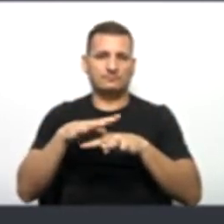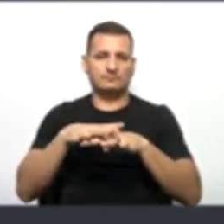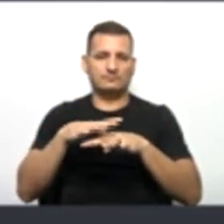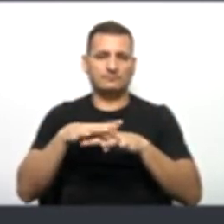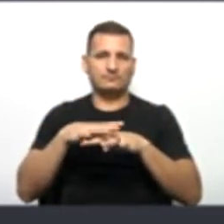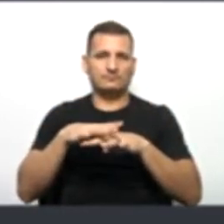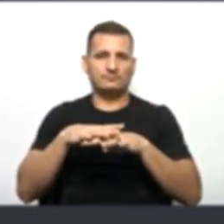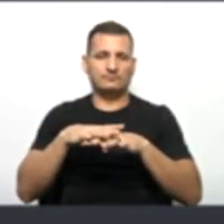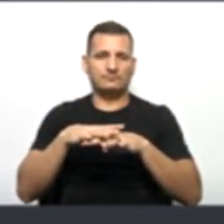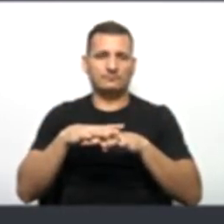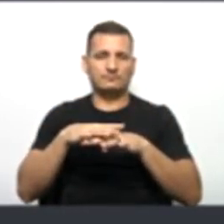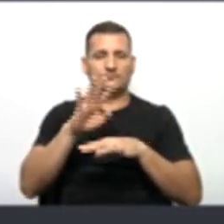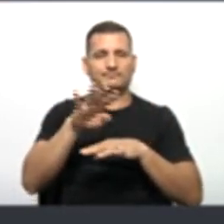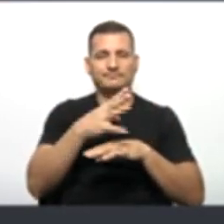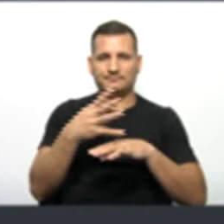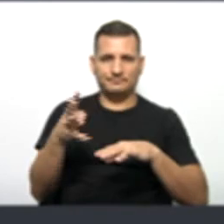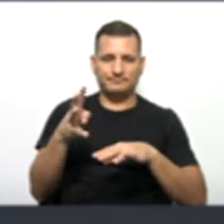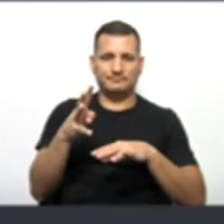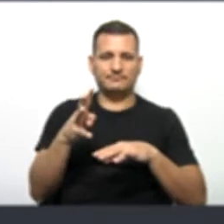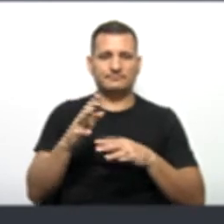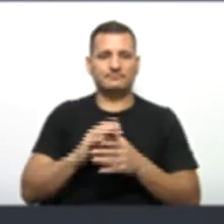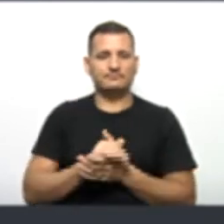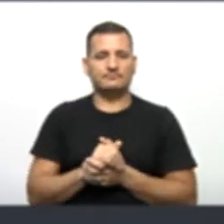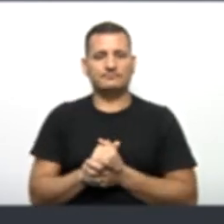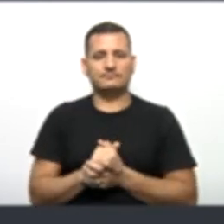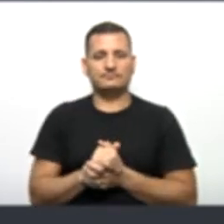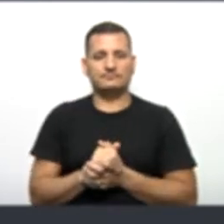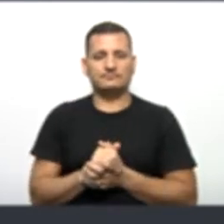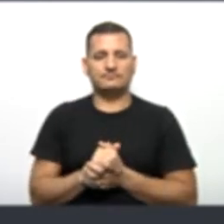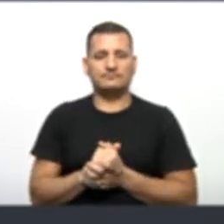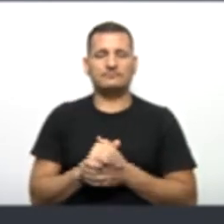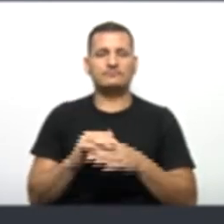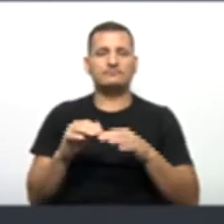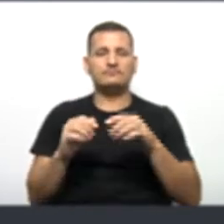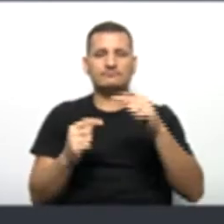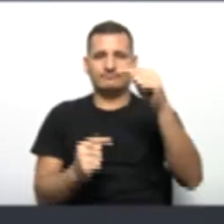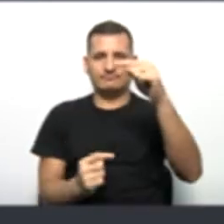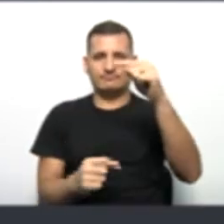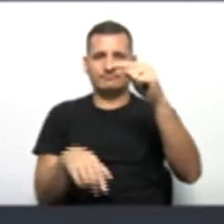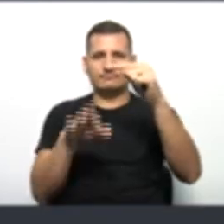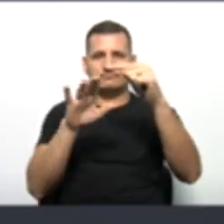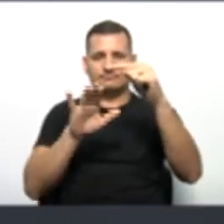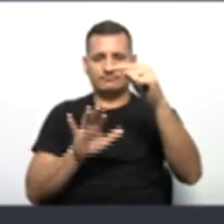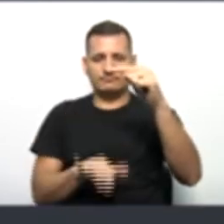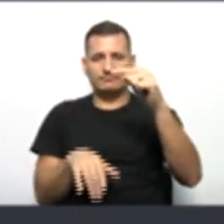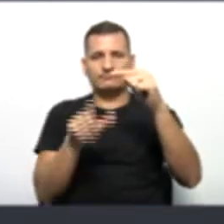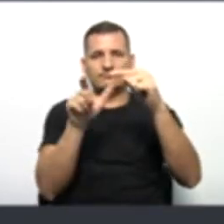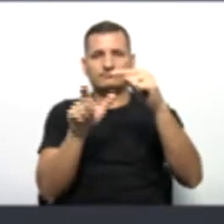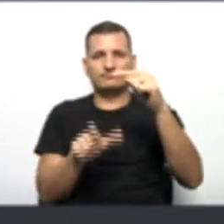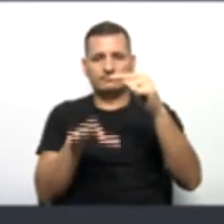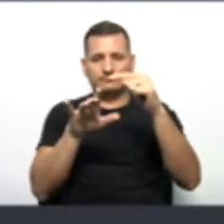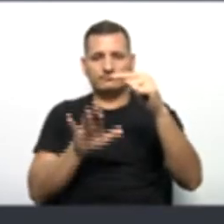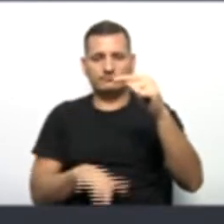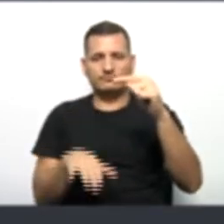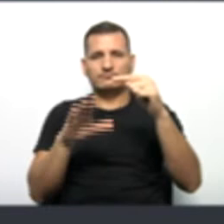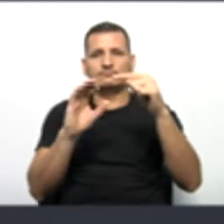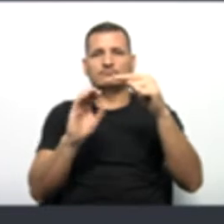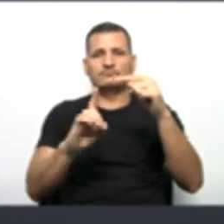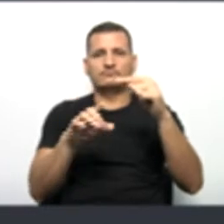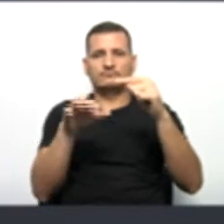dados aqui nessa parte vou escrever todo o meu código sql da criação da minha tabela